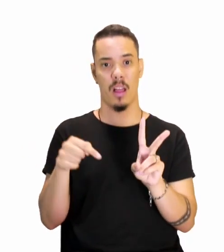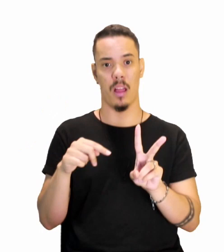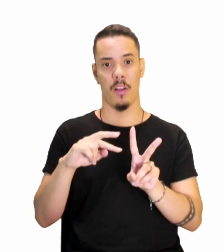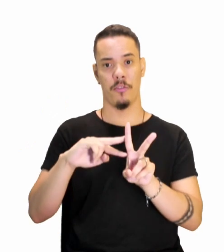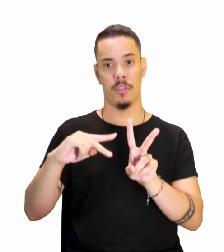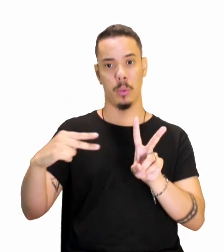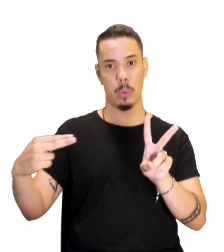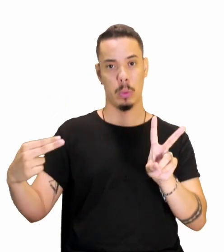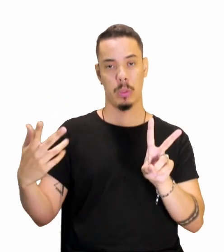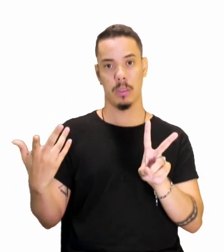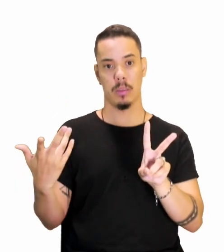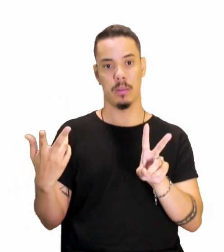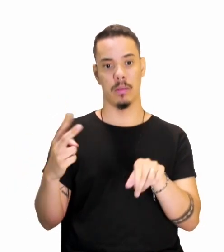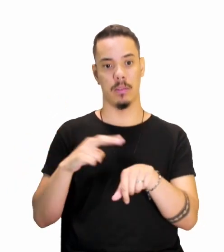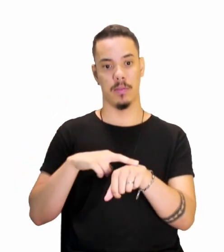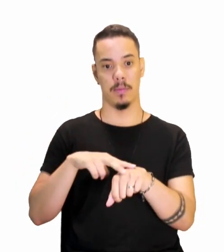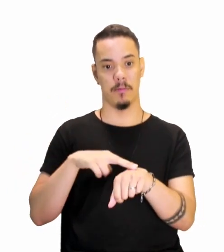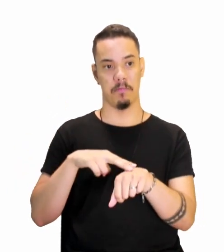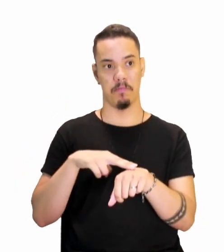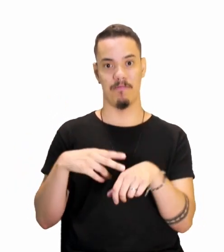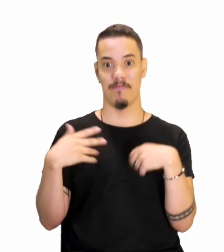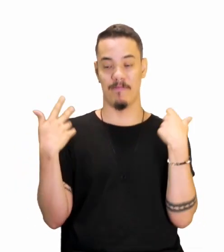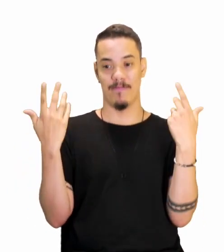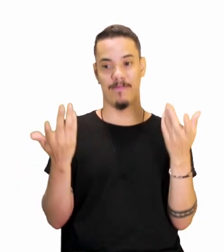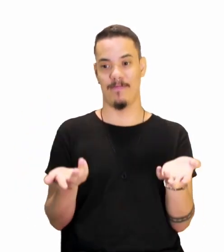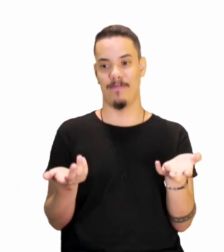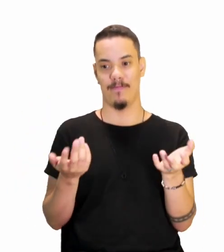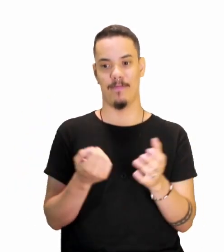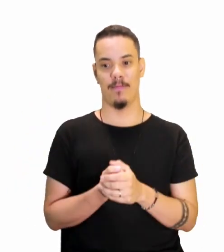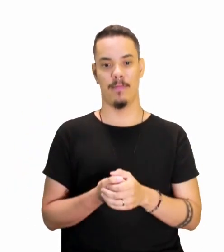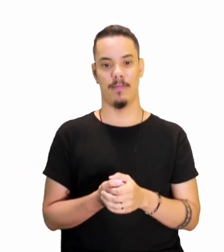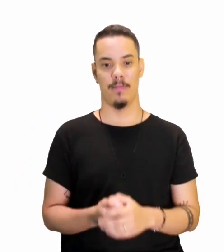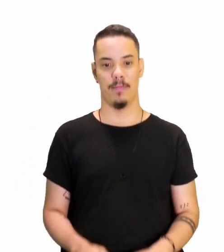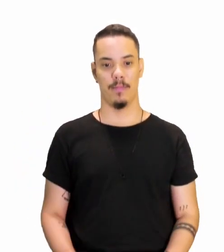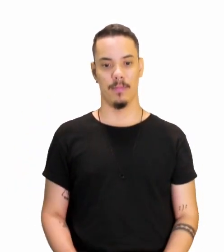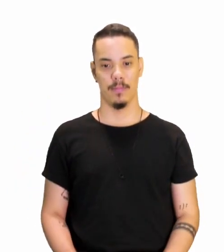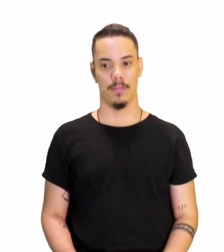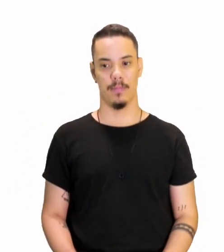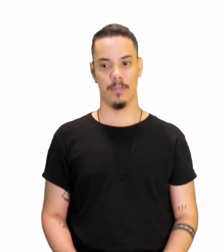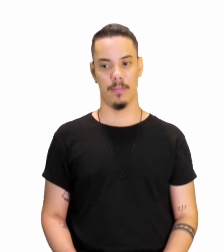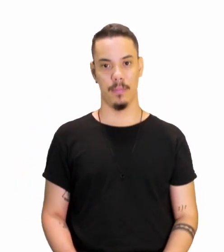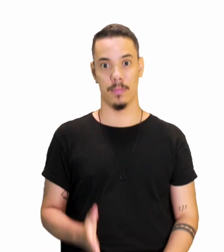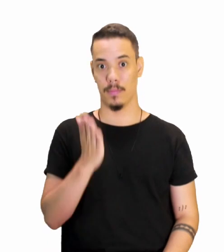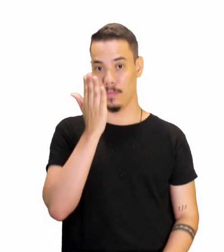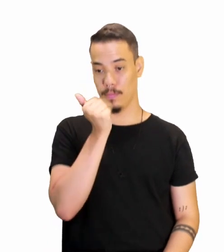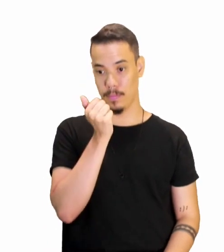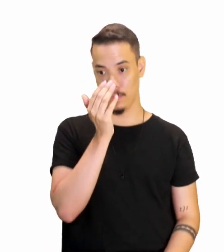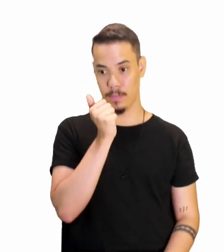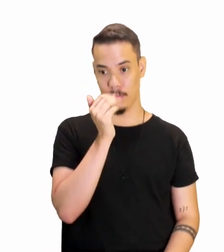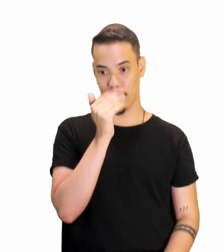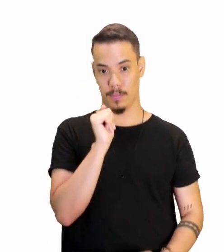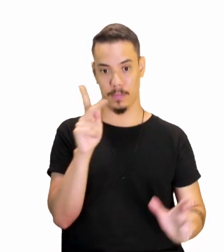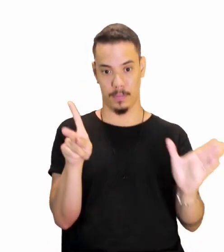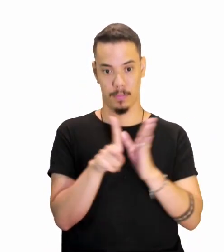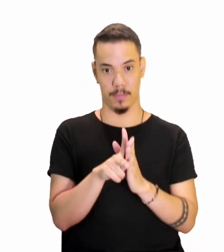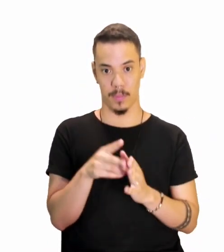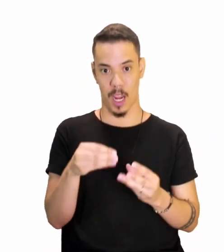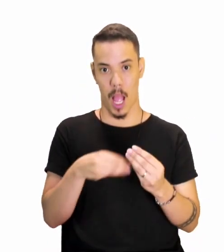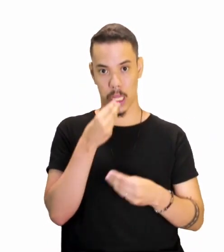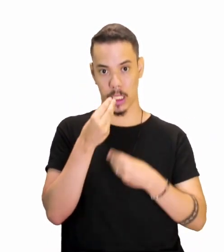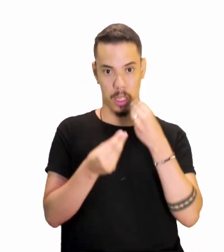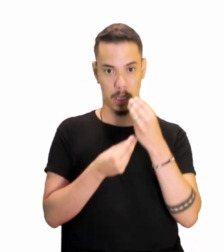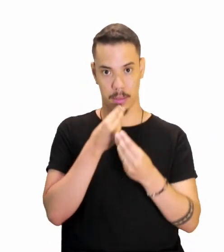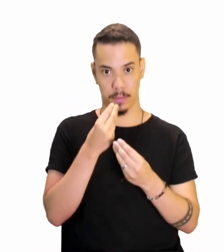tá certo? Ó, couve-flor, beleza? De um alimento, vamos colocar assim, faz parte de uma